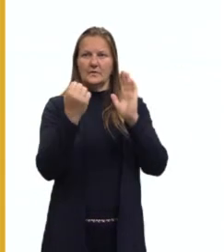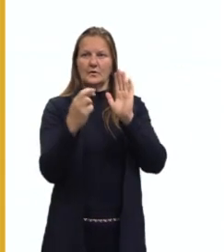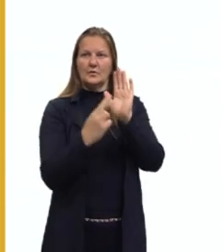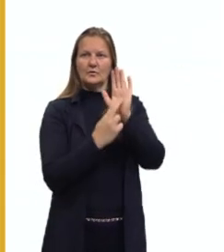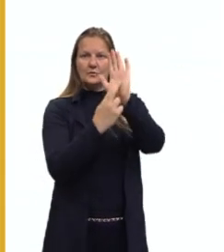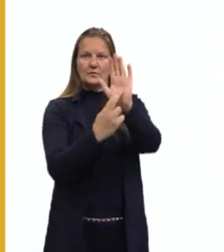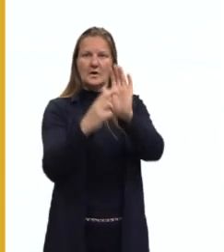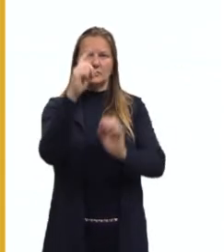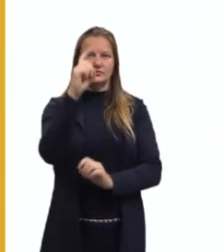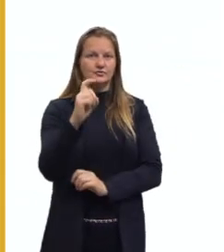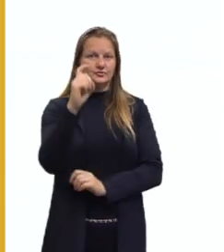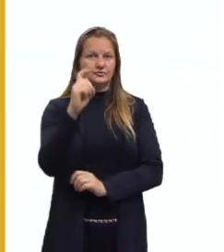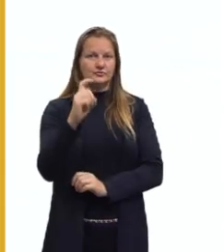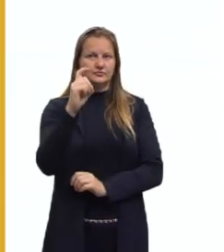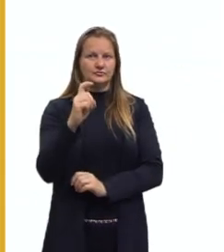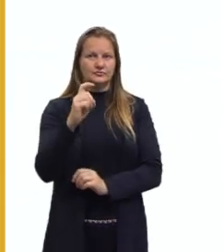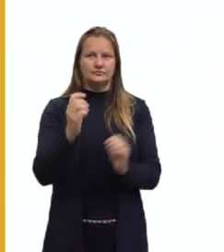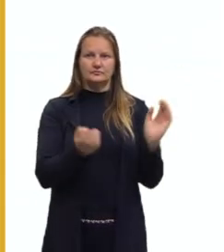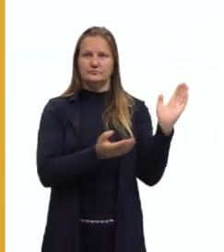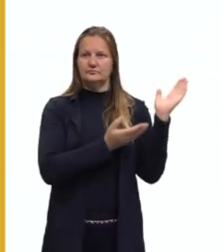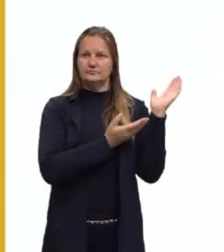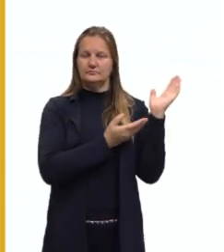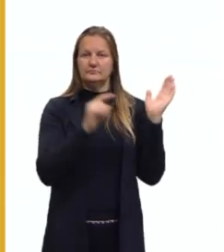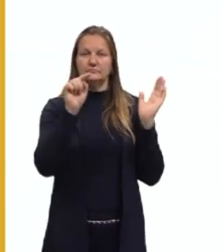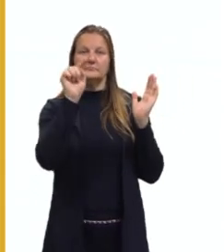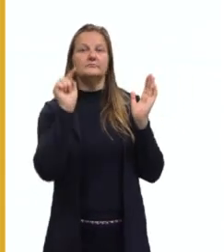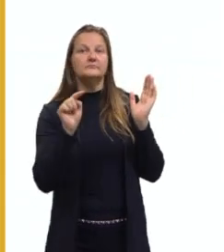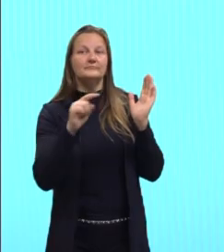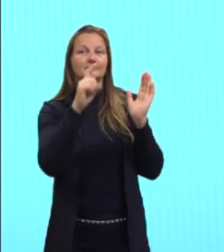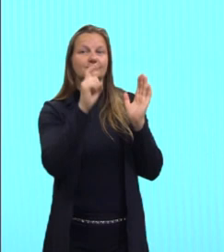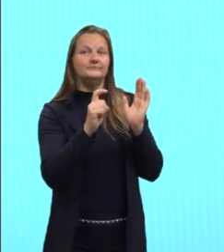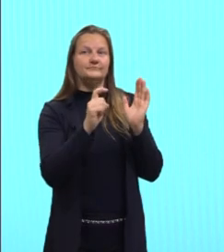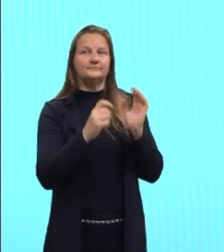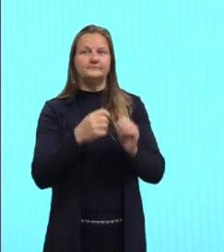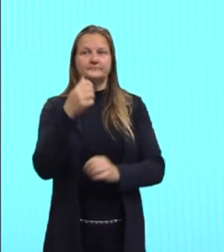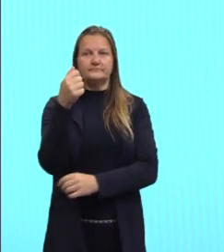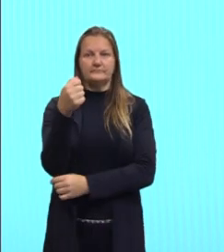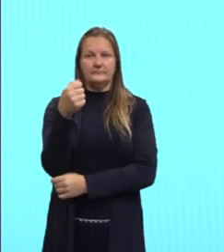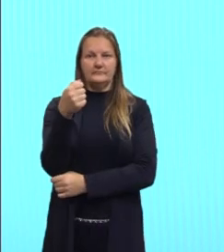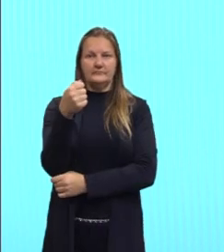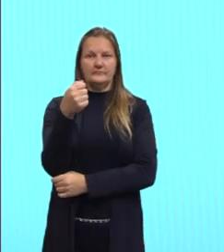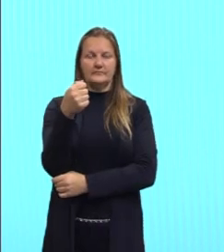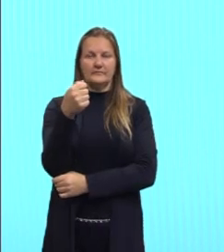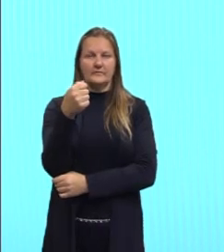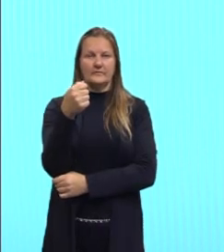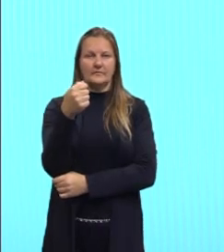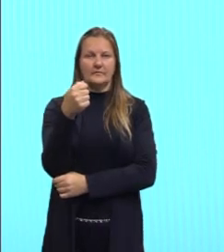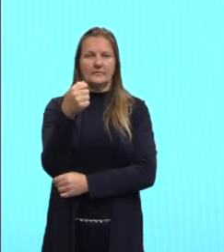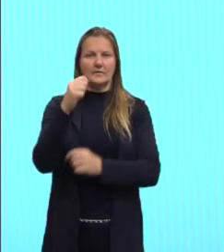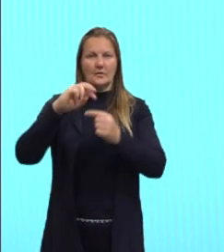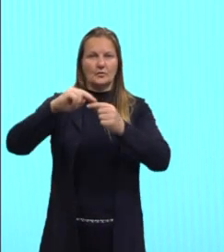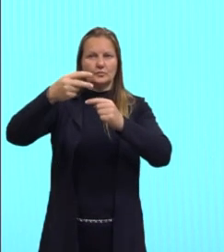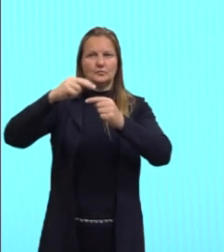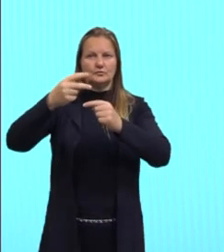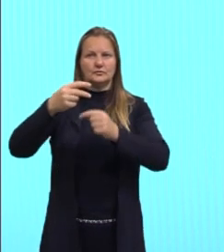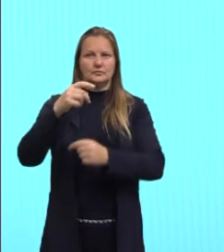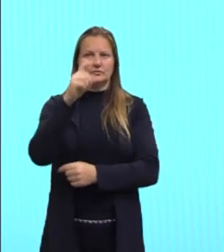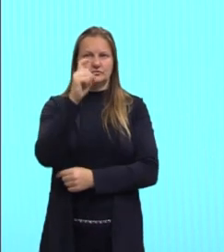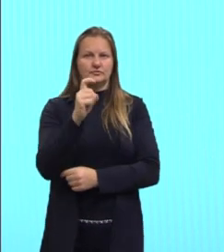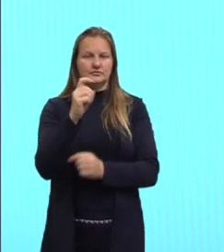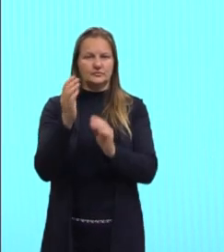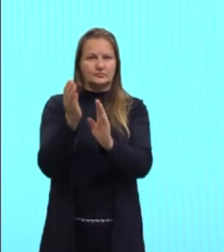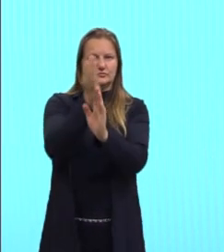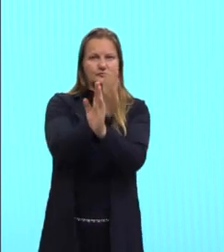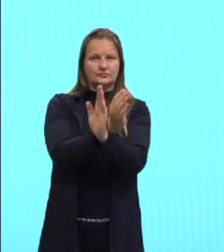por x representando essas incógnitas o a ele seria o coeficiente de x né ele vem logo